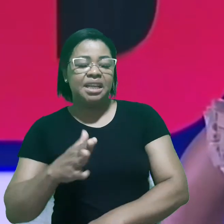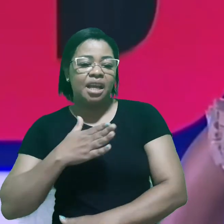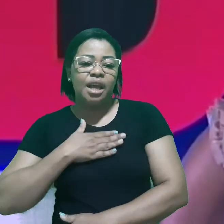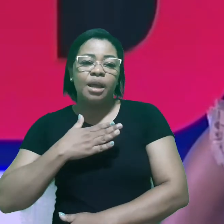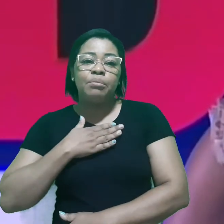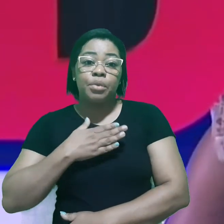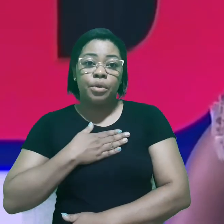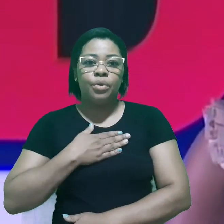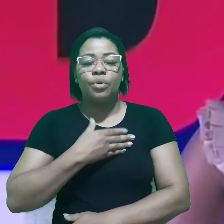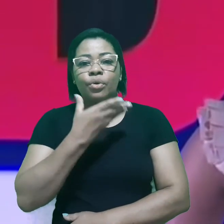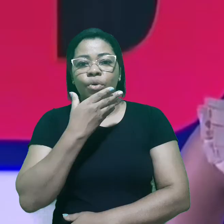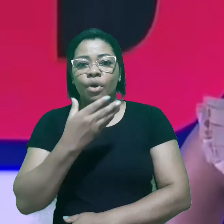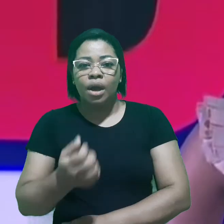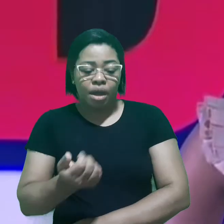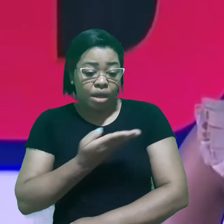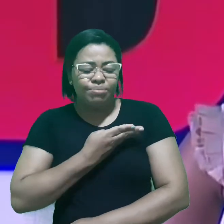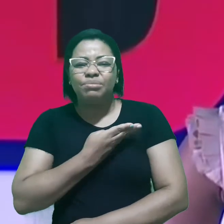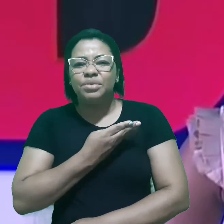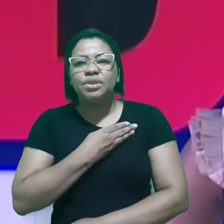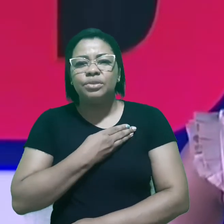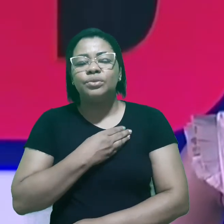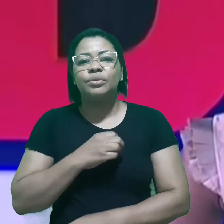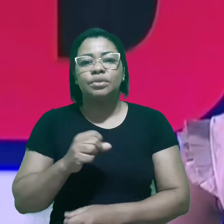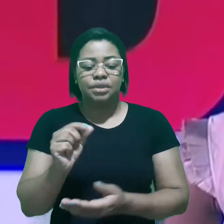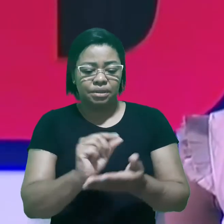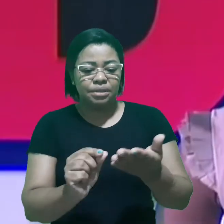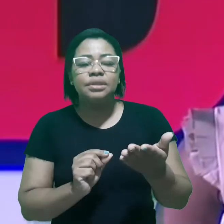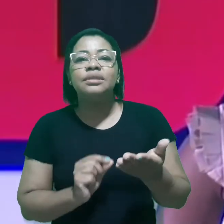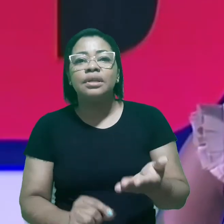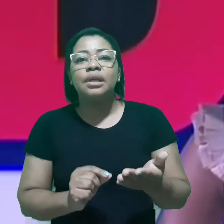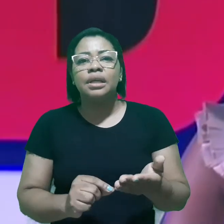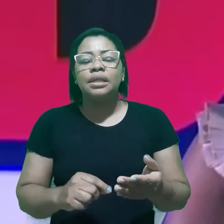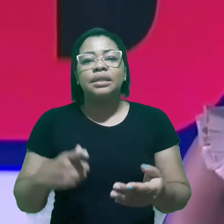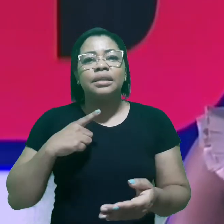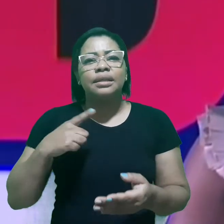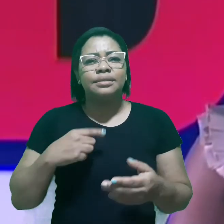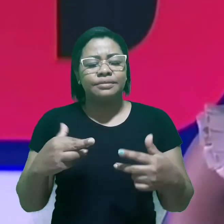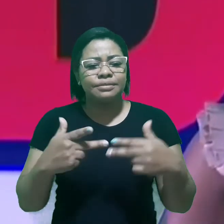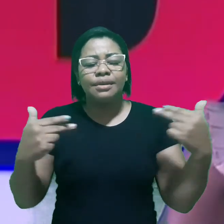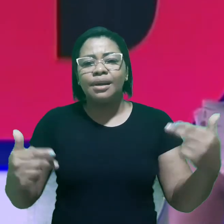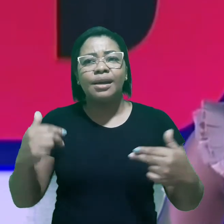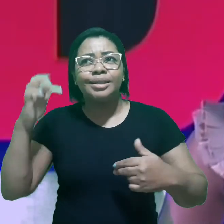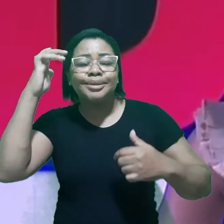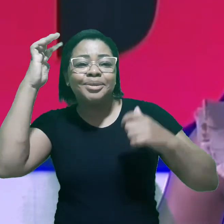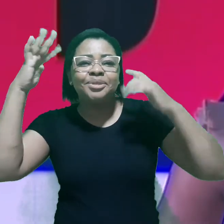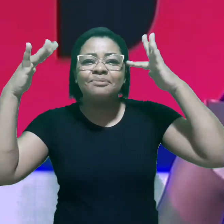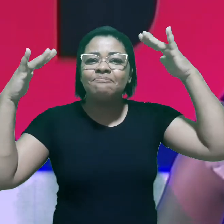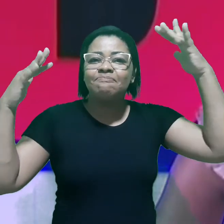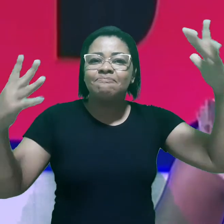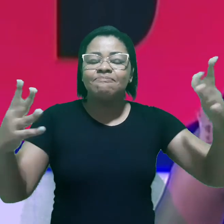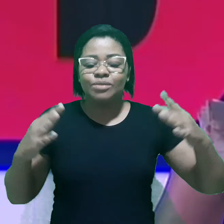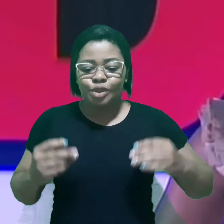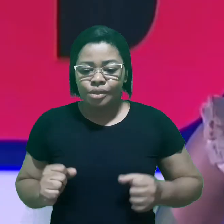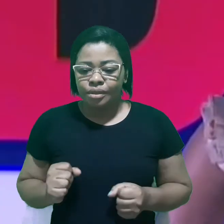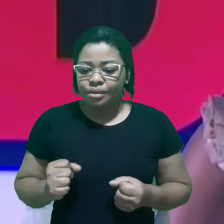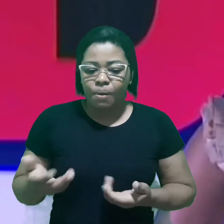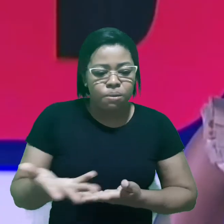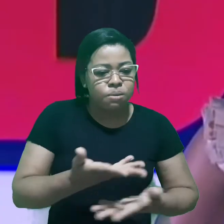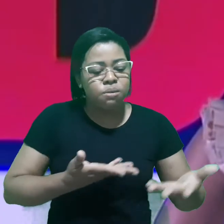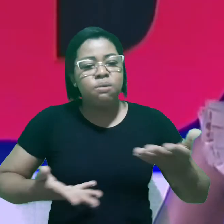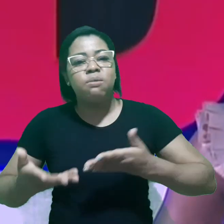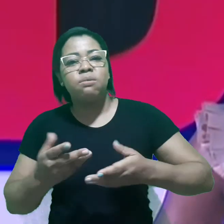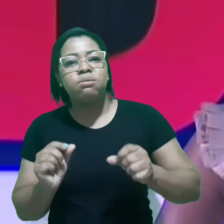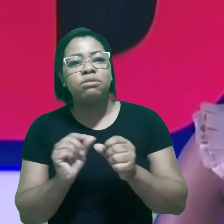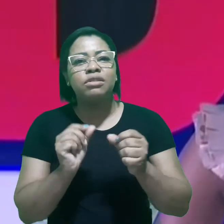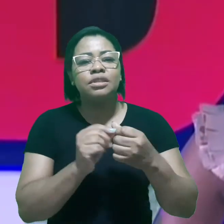E temos grandes sonhos de construir bibliotecas e recuperar bibliotecas que já existem e fornecer livros para escolas